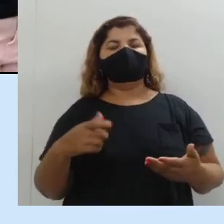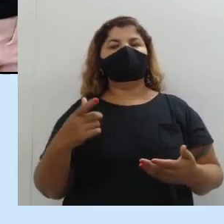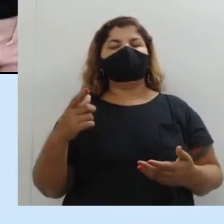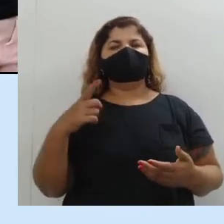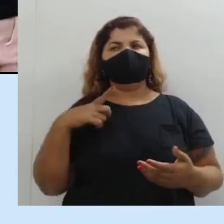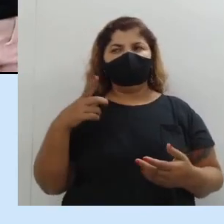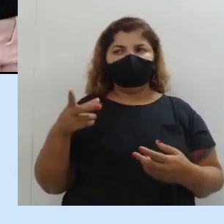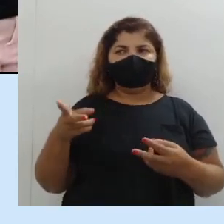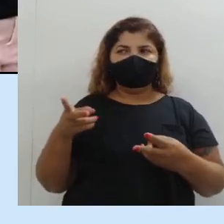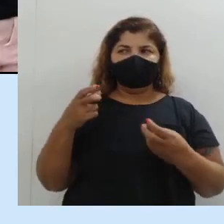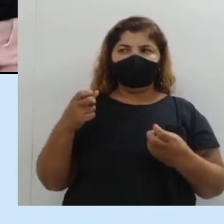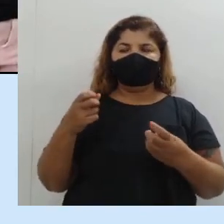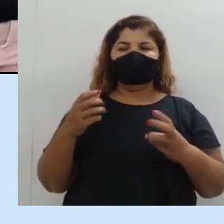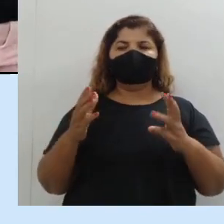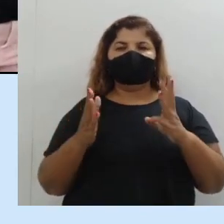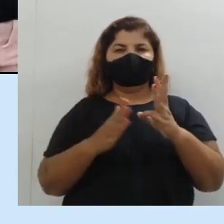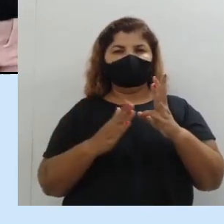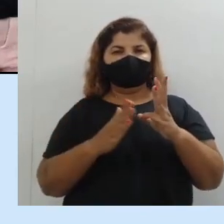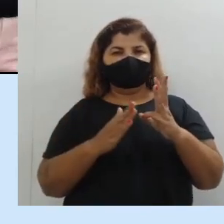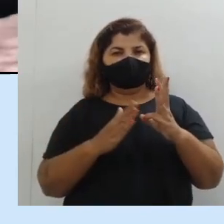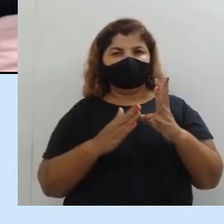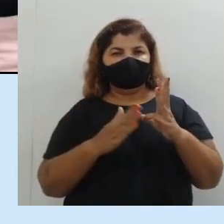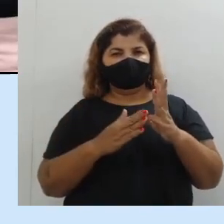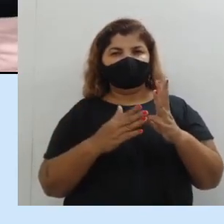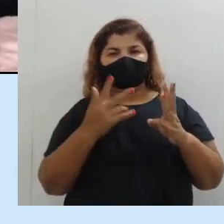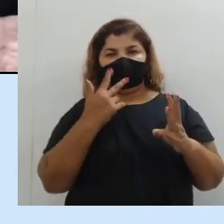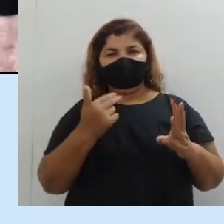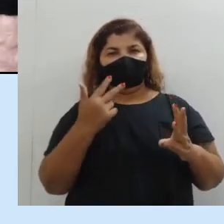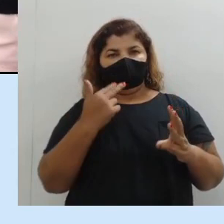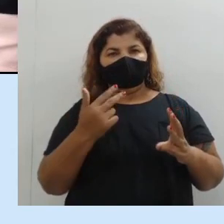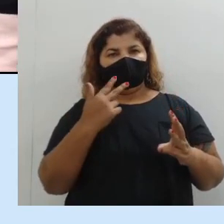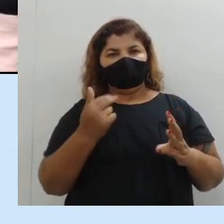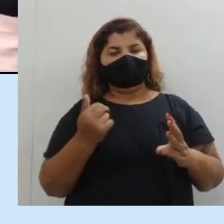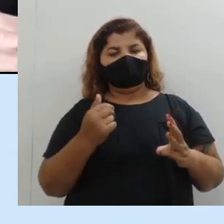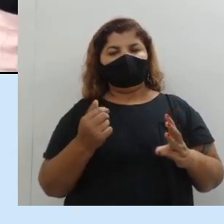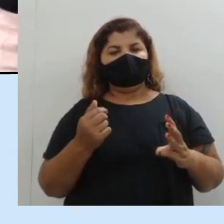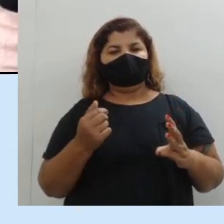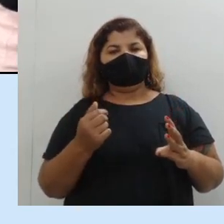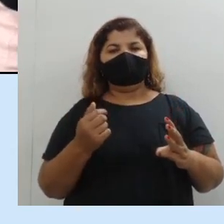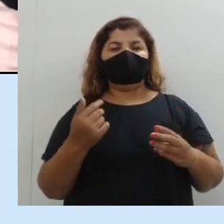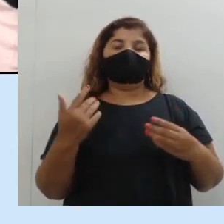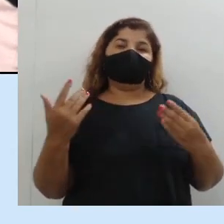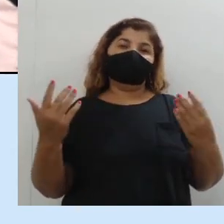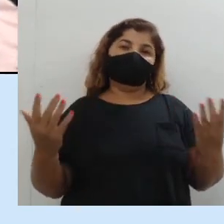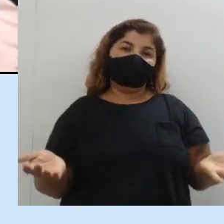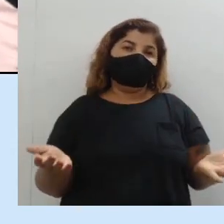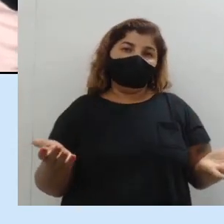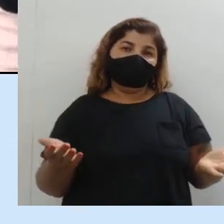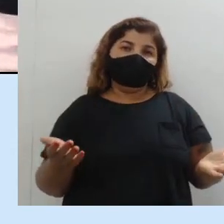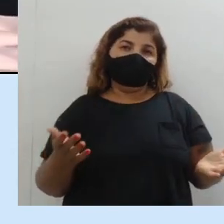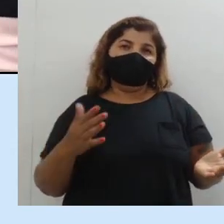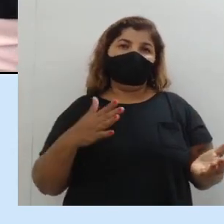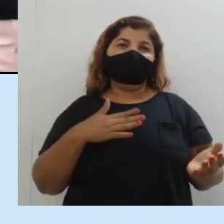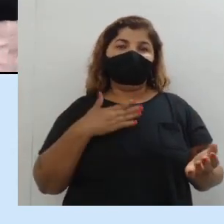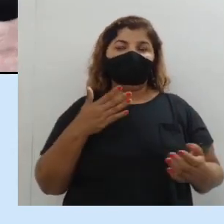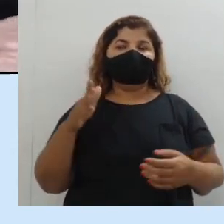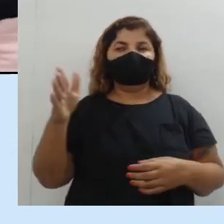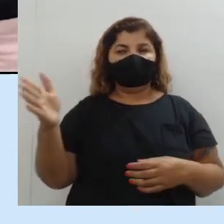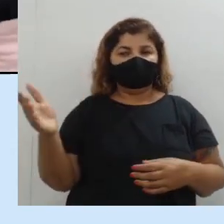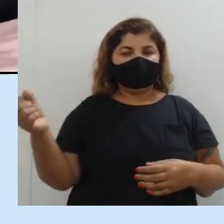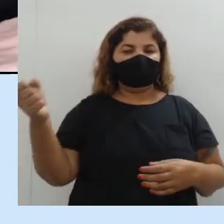seu estudo do idioma tupiniquim, deram, não se sabe por que, em